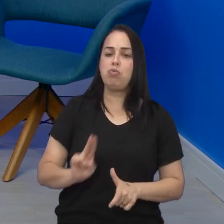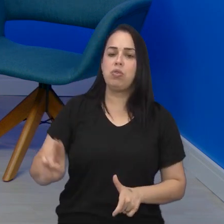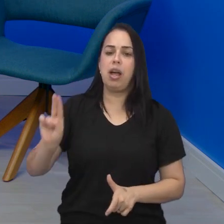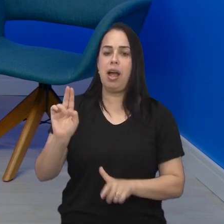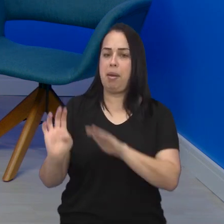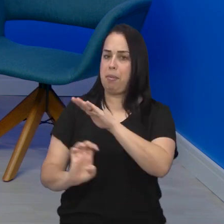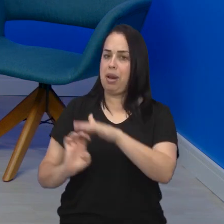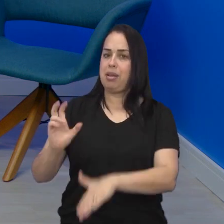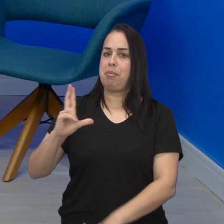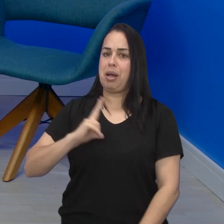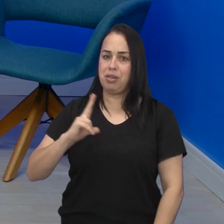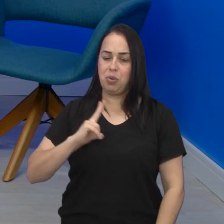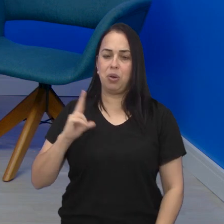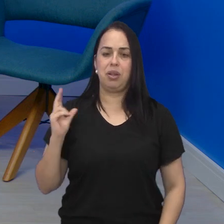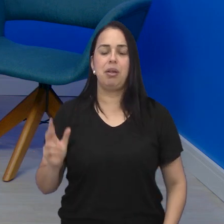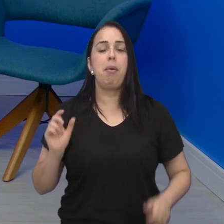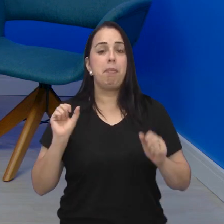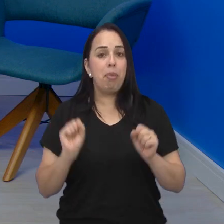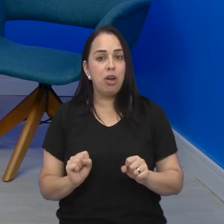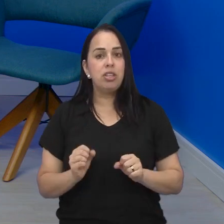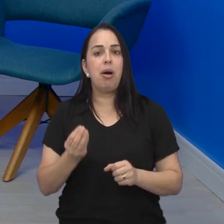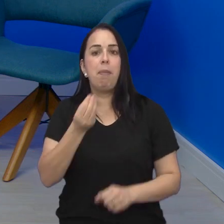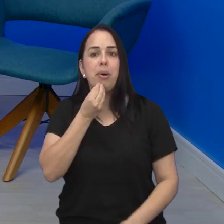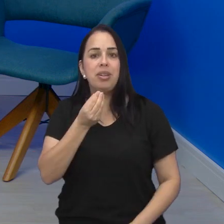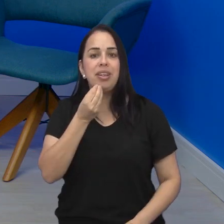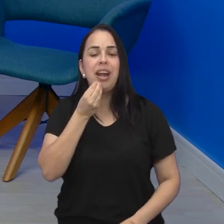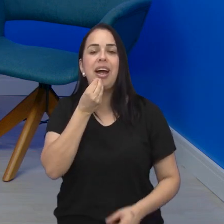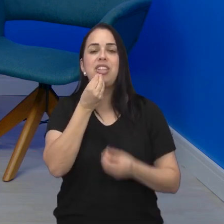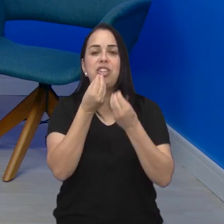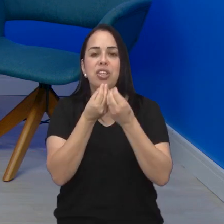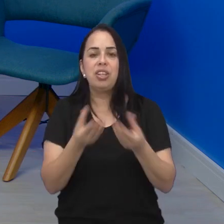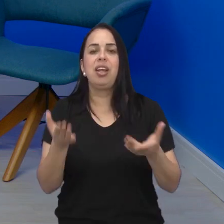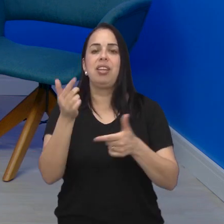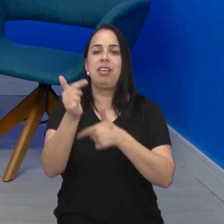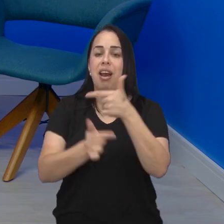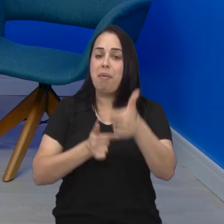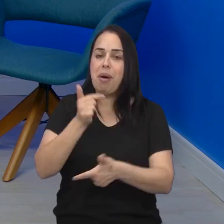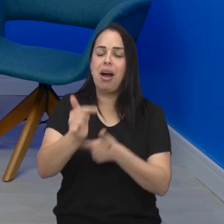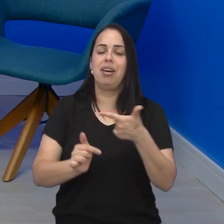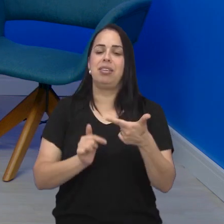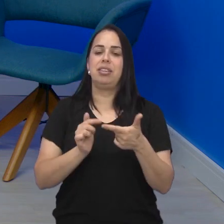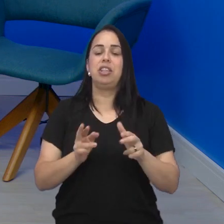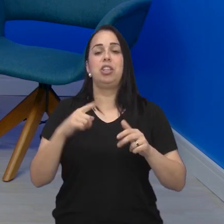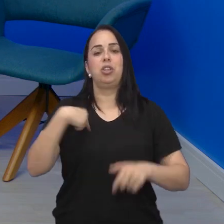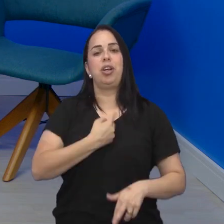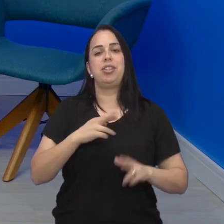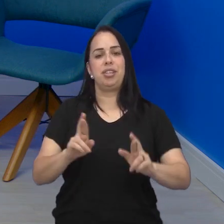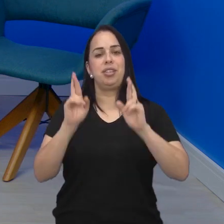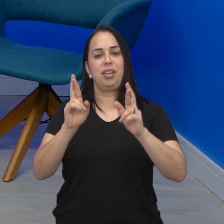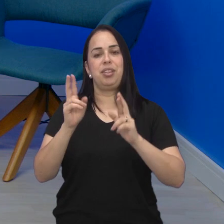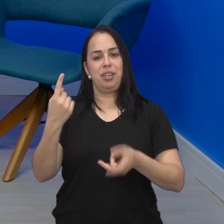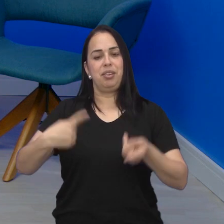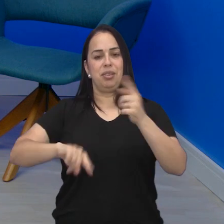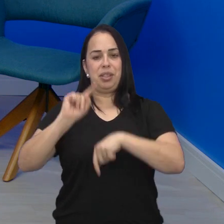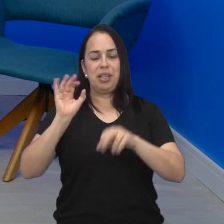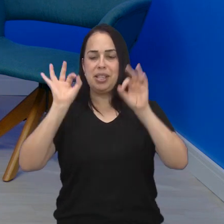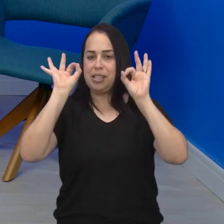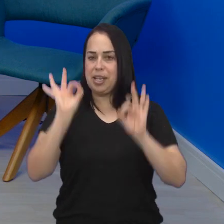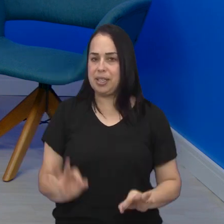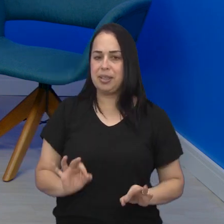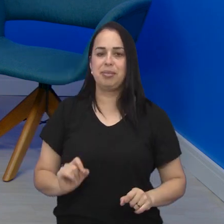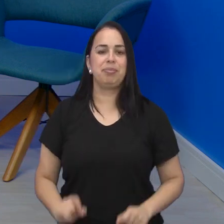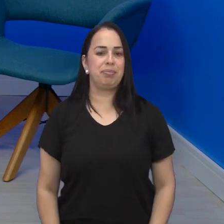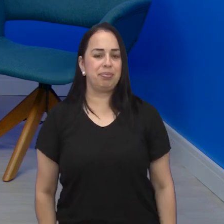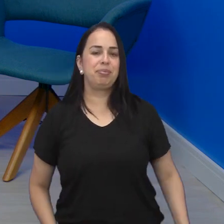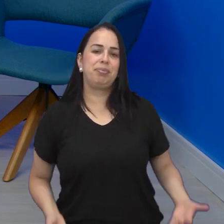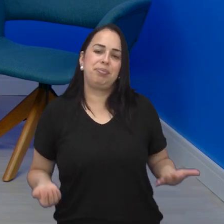da cidade, né, Marina? Exato, o PPI pode gerar empregos, melhorar a qualidade de vida da população e a gente torce para que seja um sucesso, né?